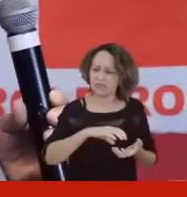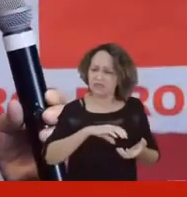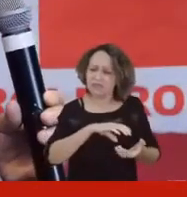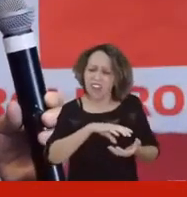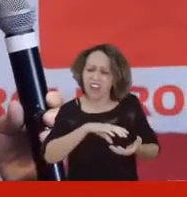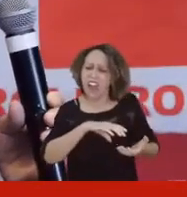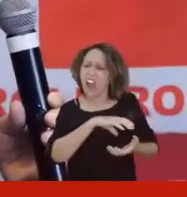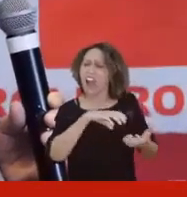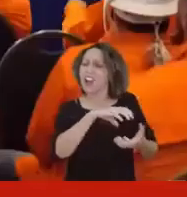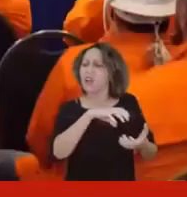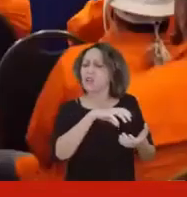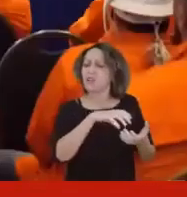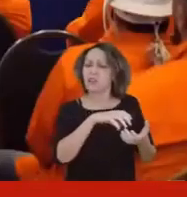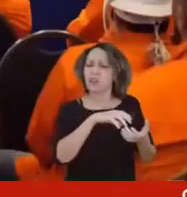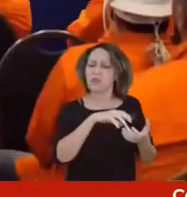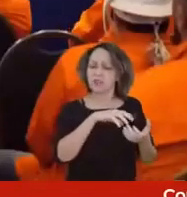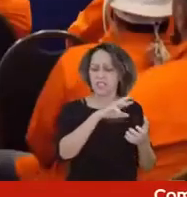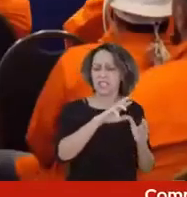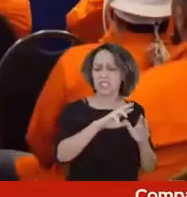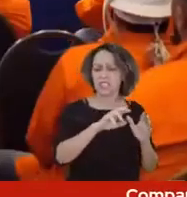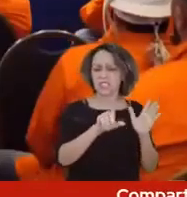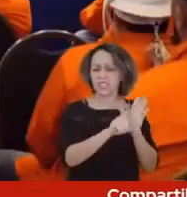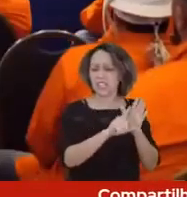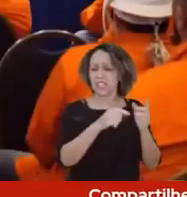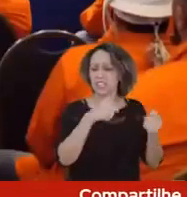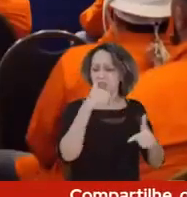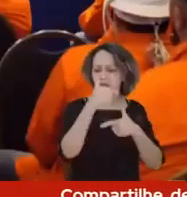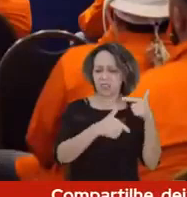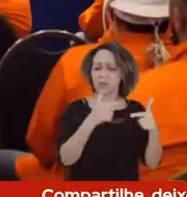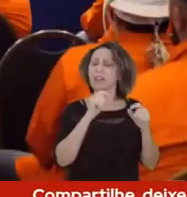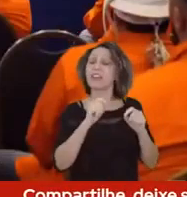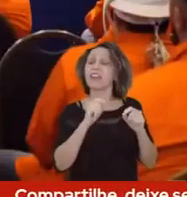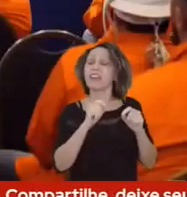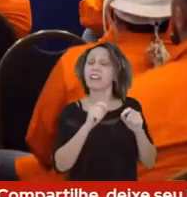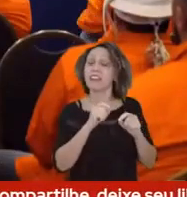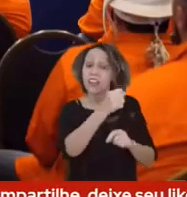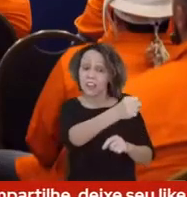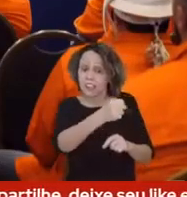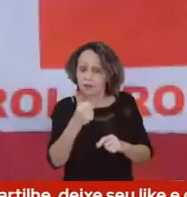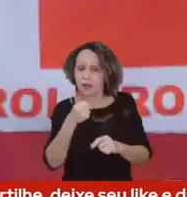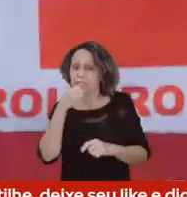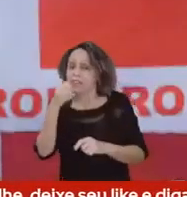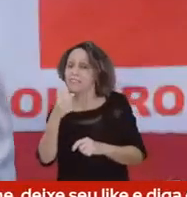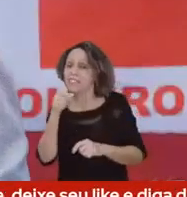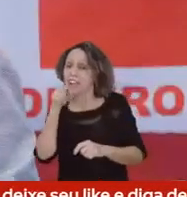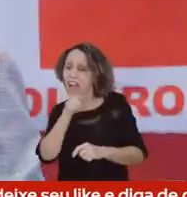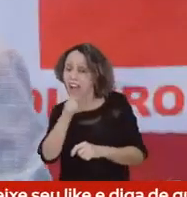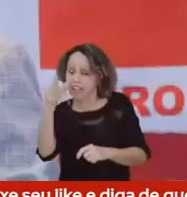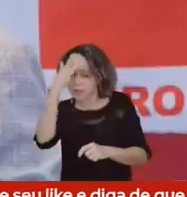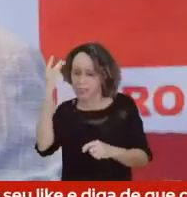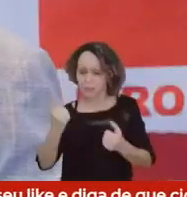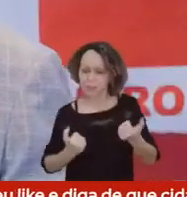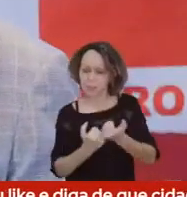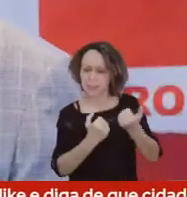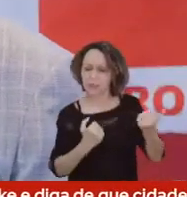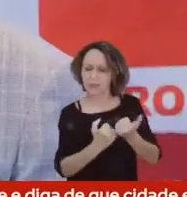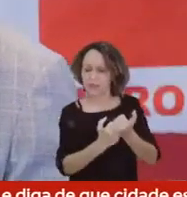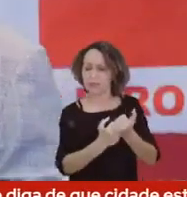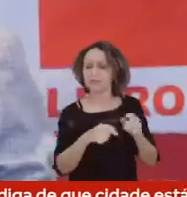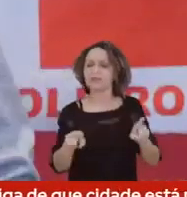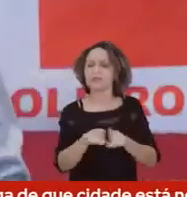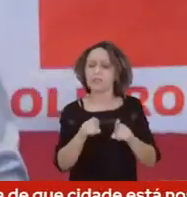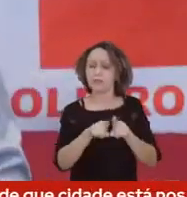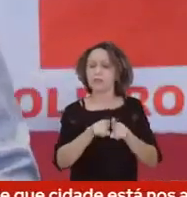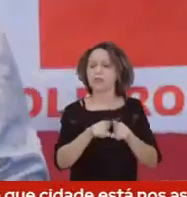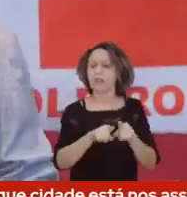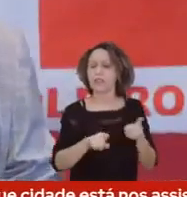favoráveis. A mesma coisa foi a reforma da Previdência. A reforma da Previdência Social,